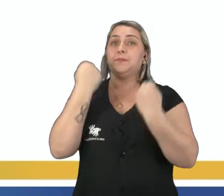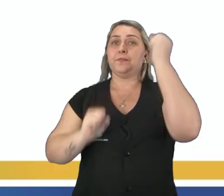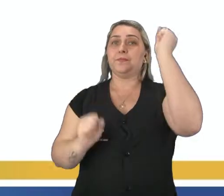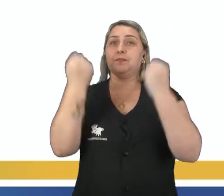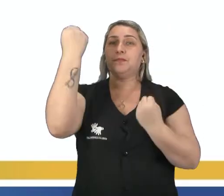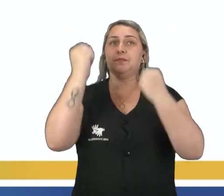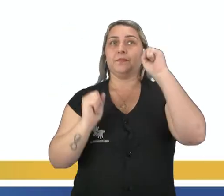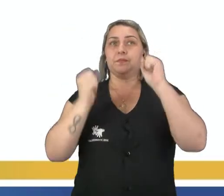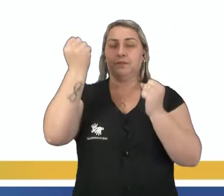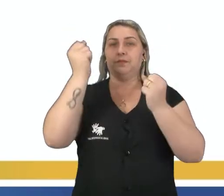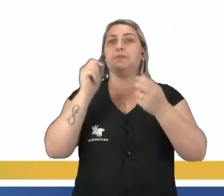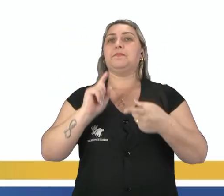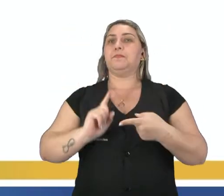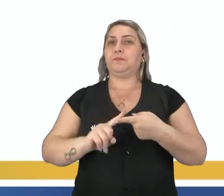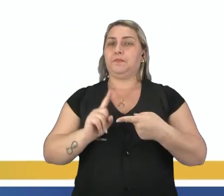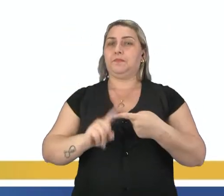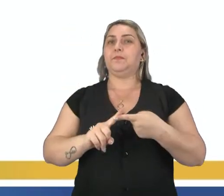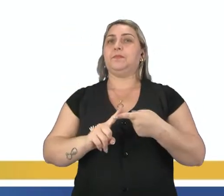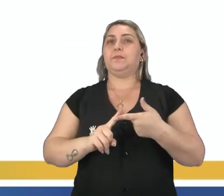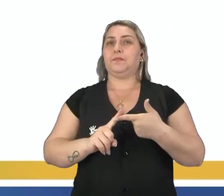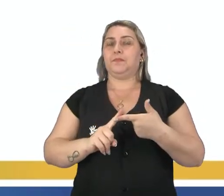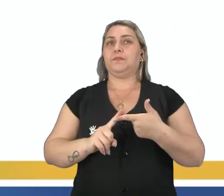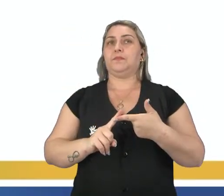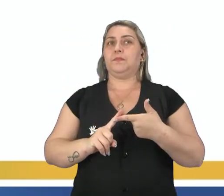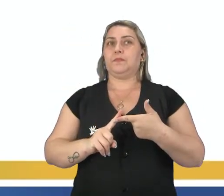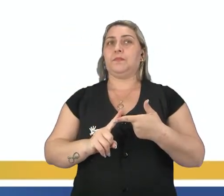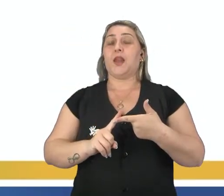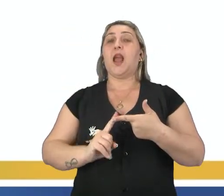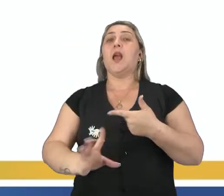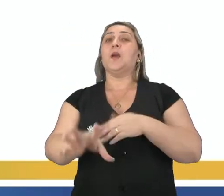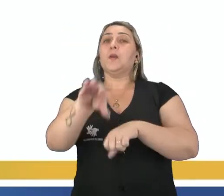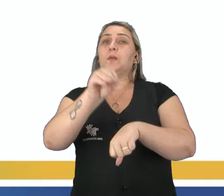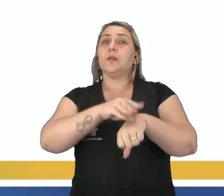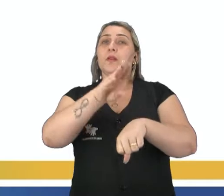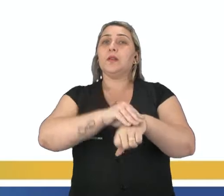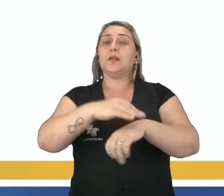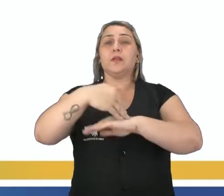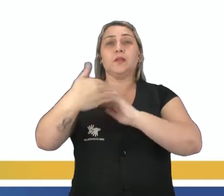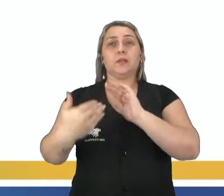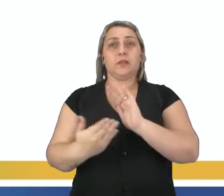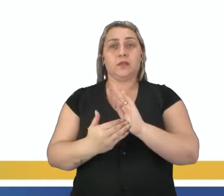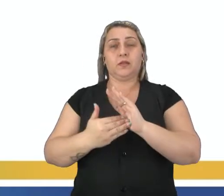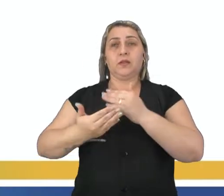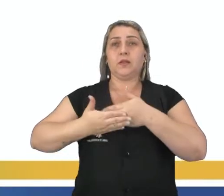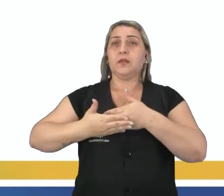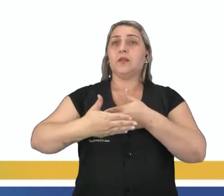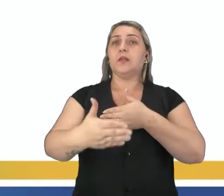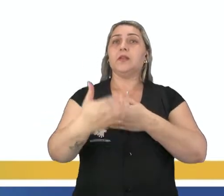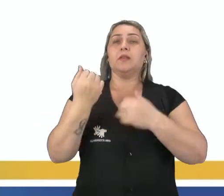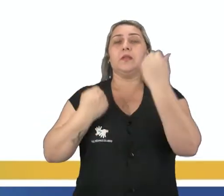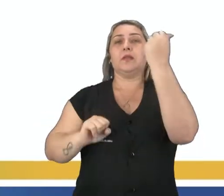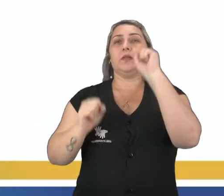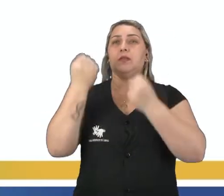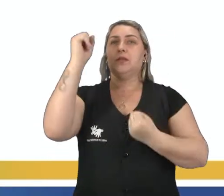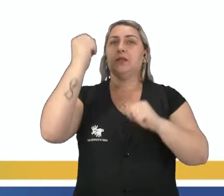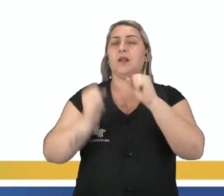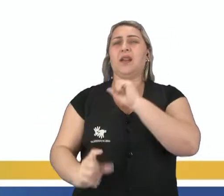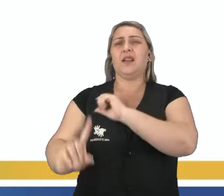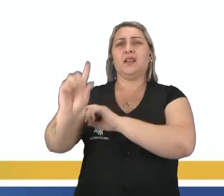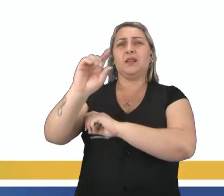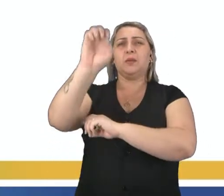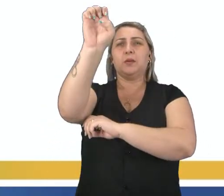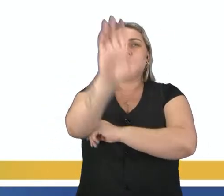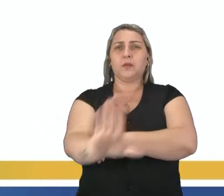a industrialização. É de conhecimento de todos que desde o processo da industrialização lá